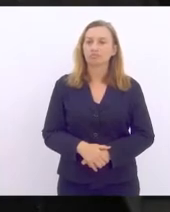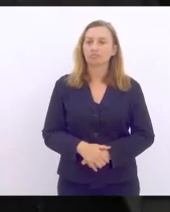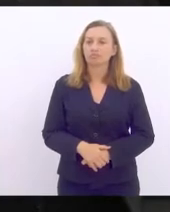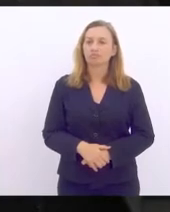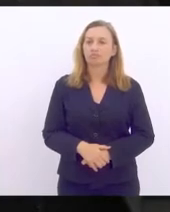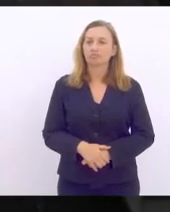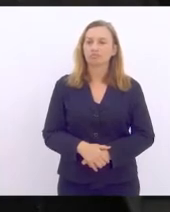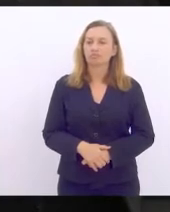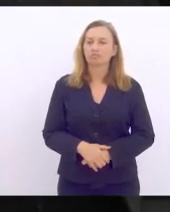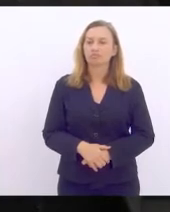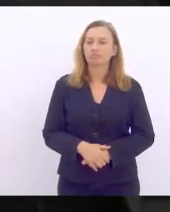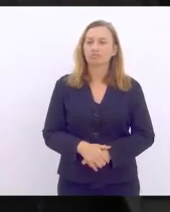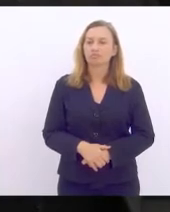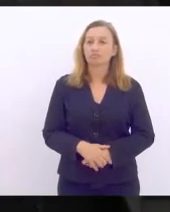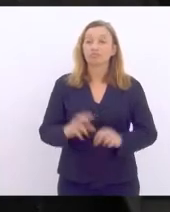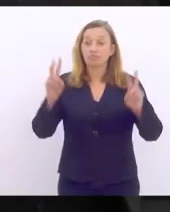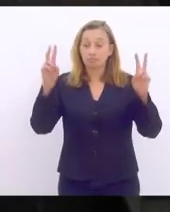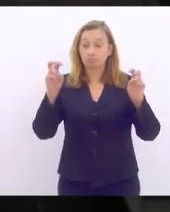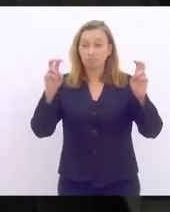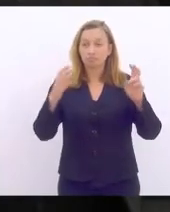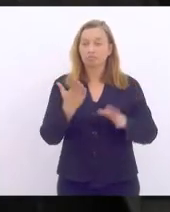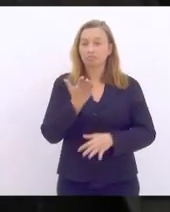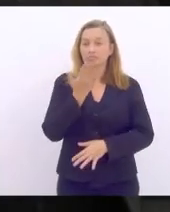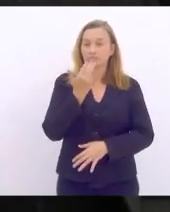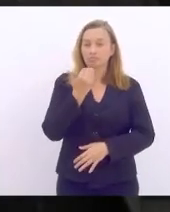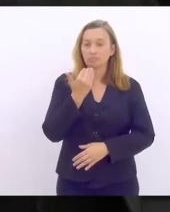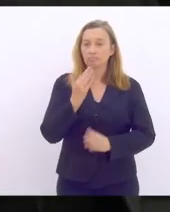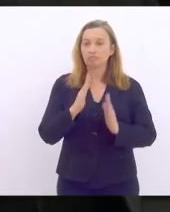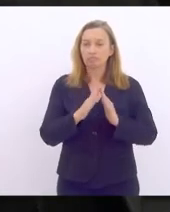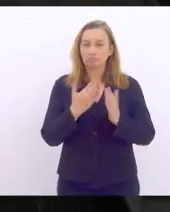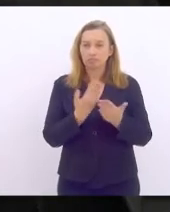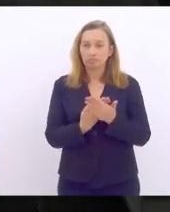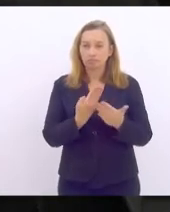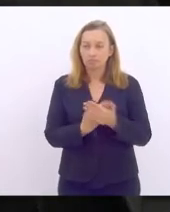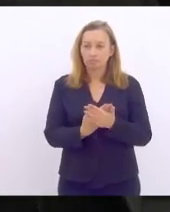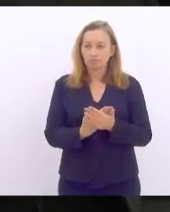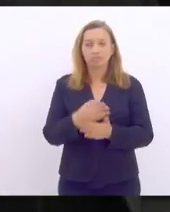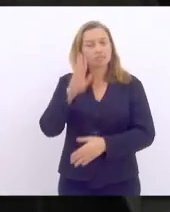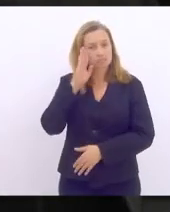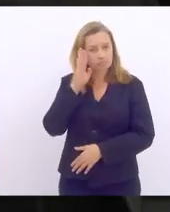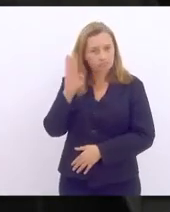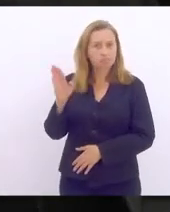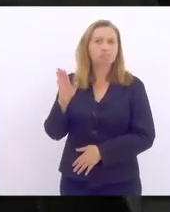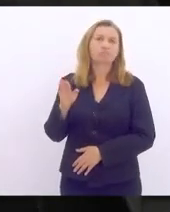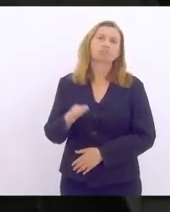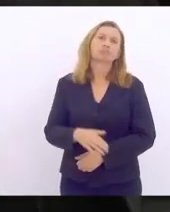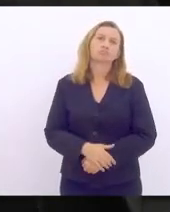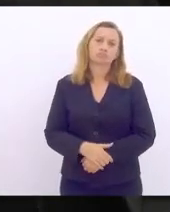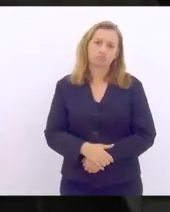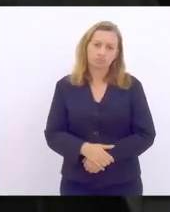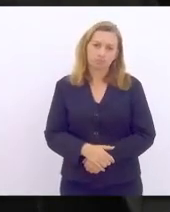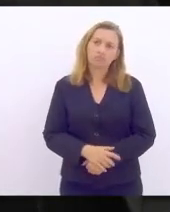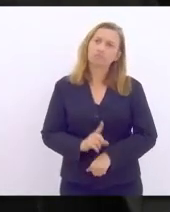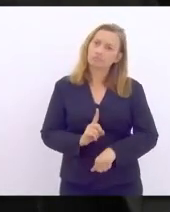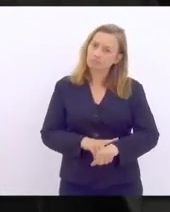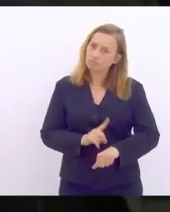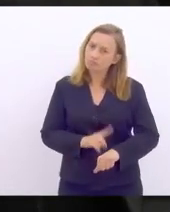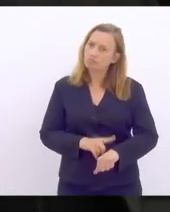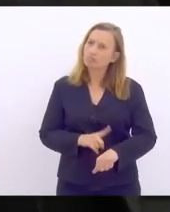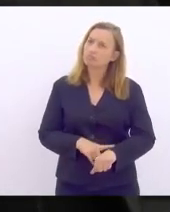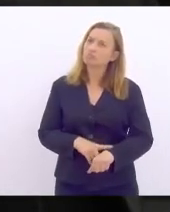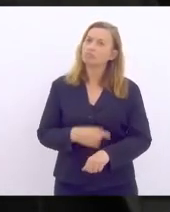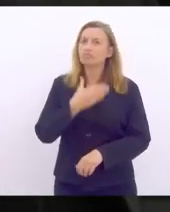matéria sobre a questão da merenda escolar fundamental nesse momento de